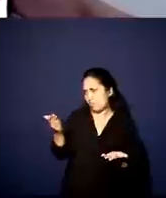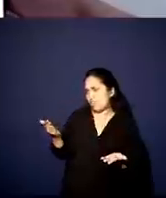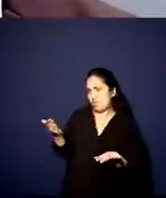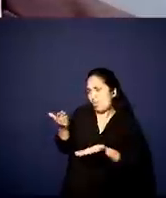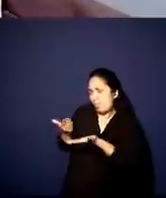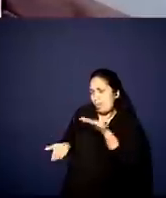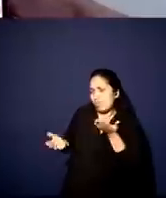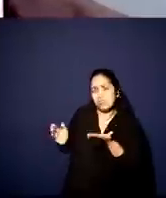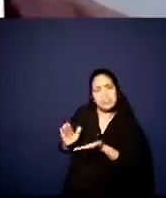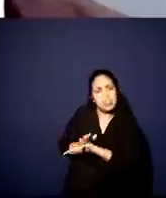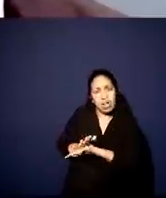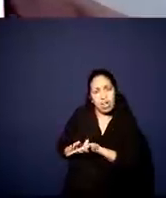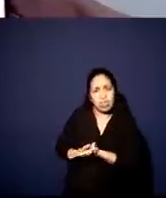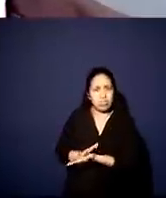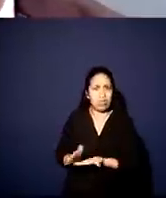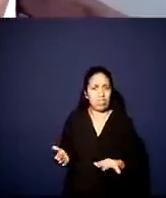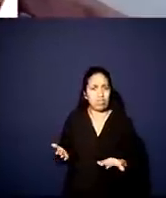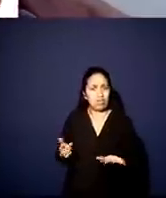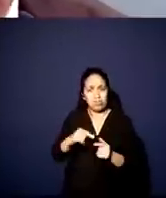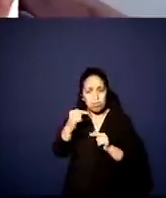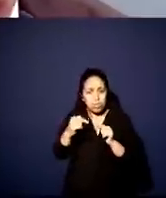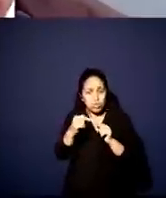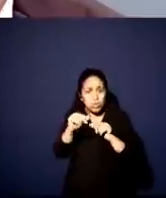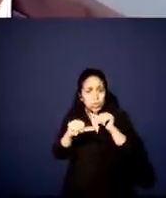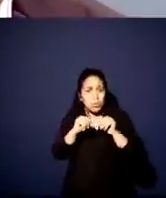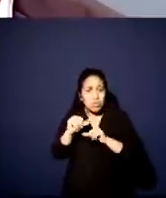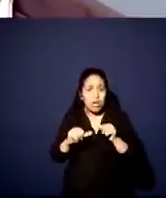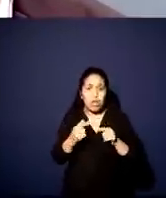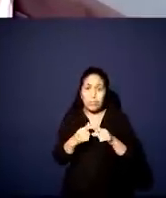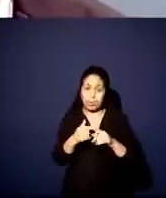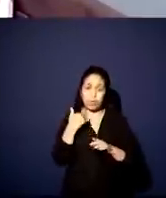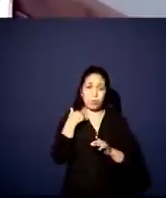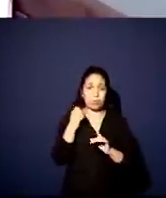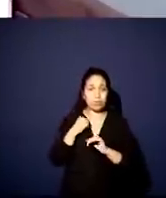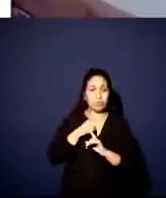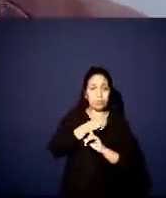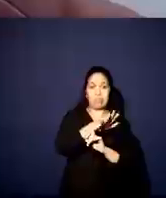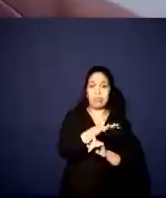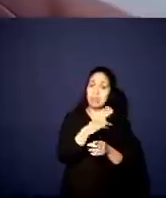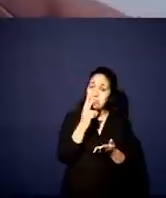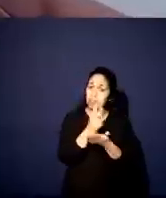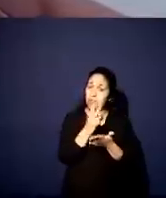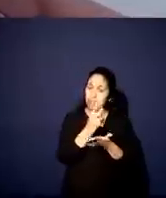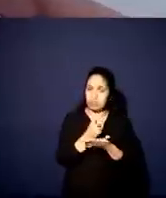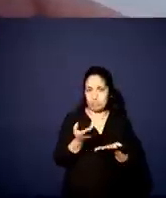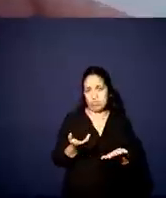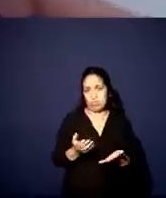nenhuma em alterar a meta, porque o Banco Central é o mesmo. Por que que